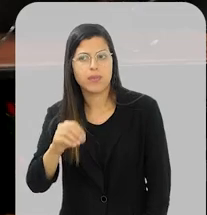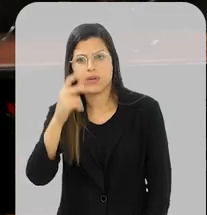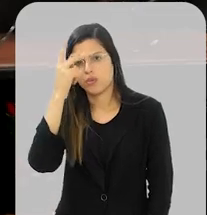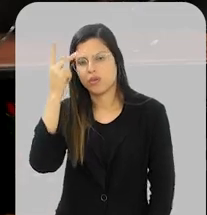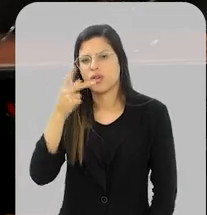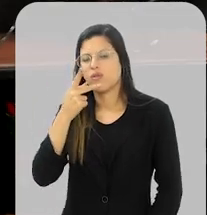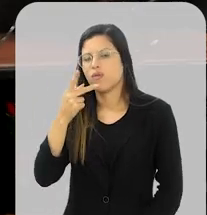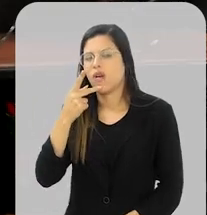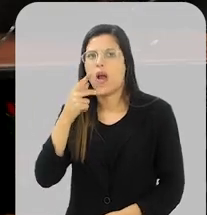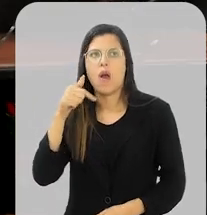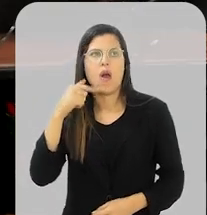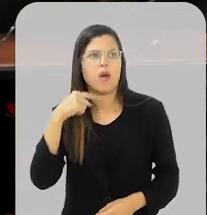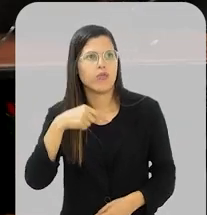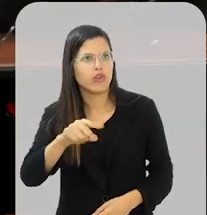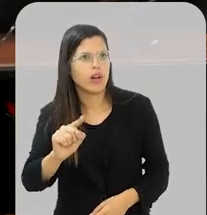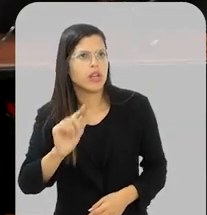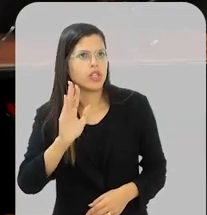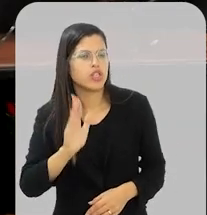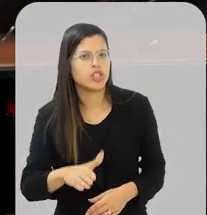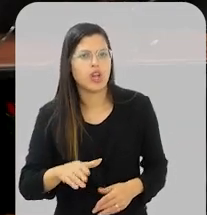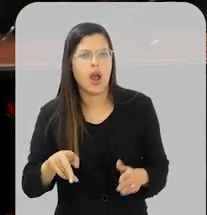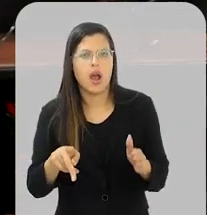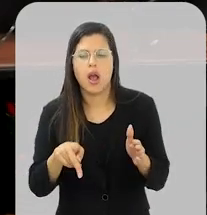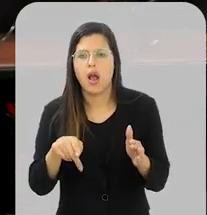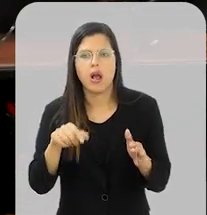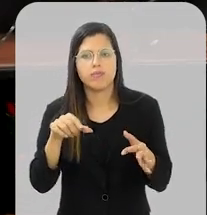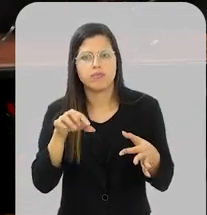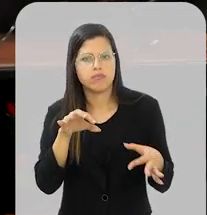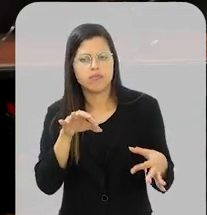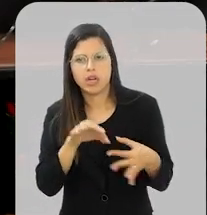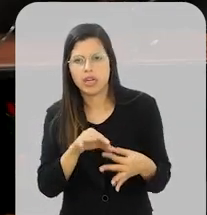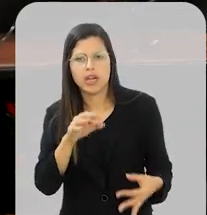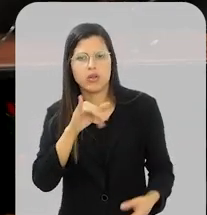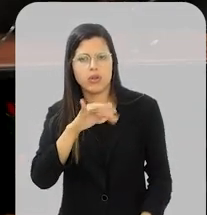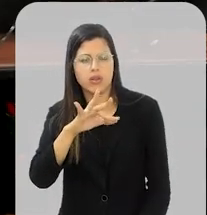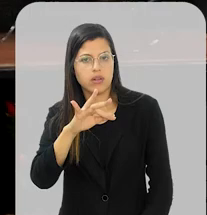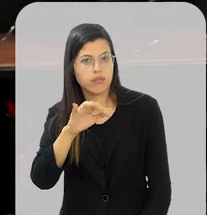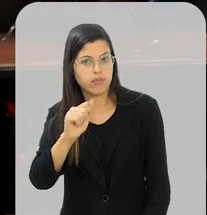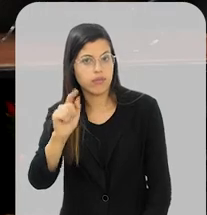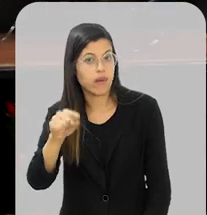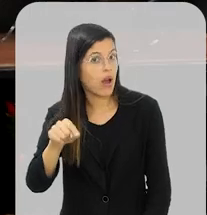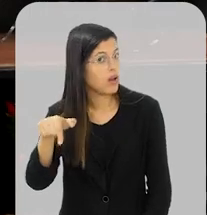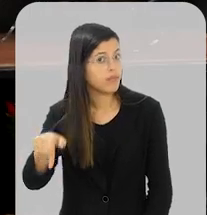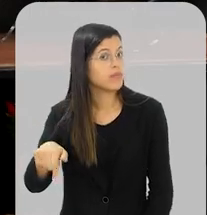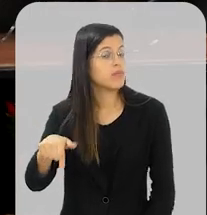ali e fiz uma obrigação, já sou de Ifá. Segundo o rei,